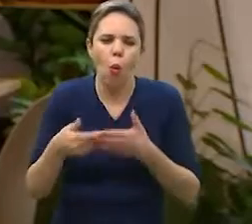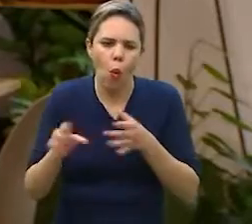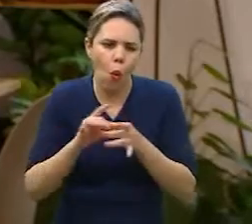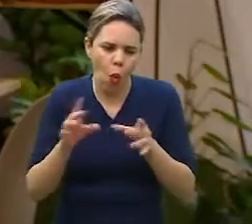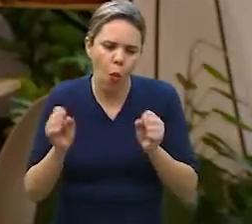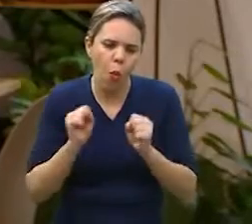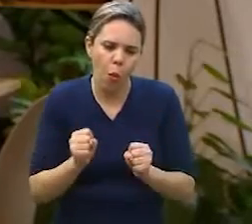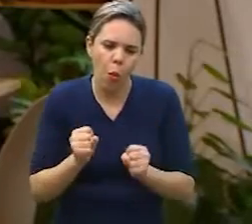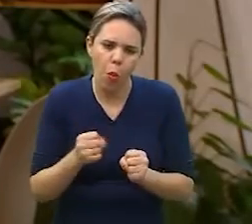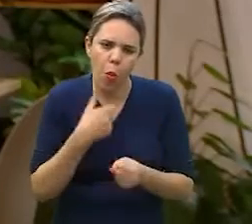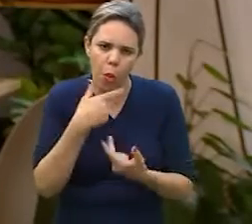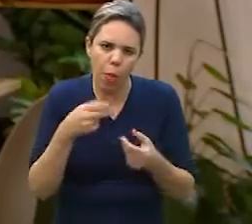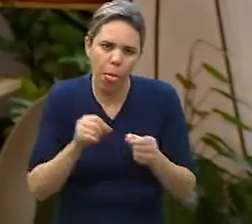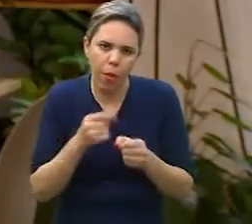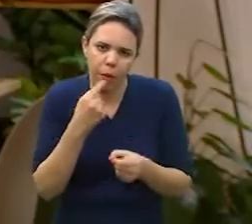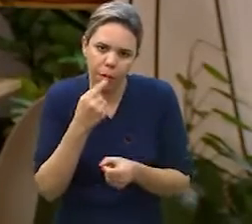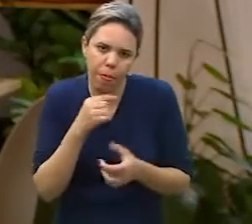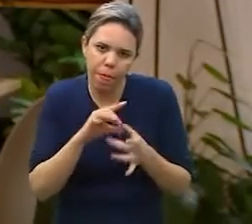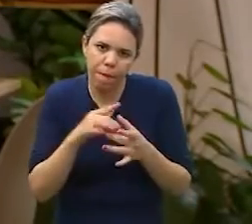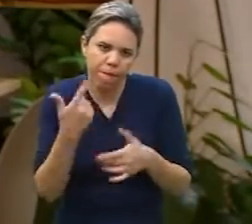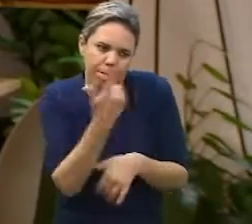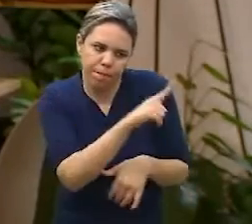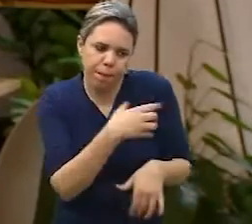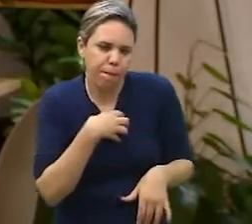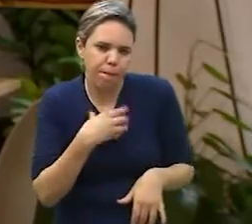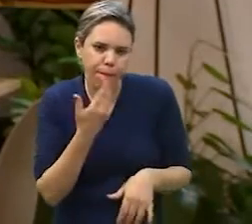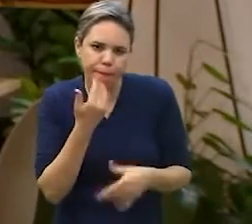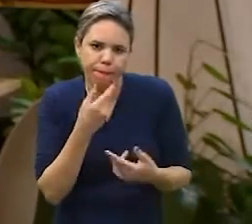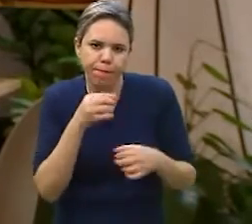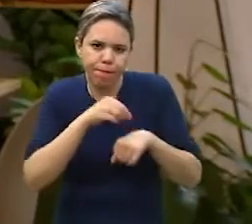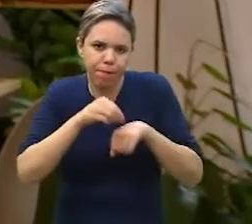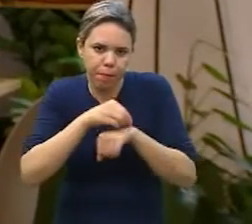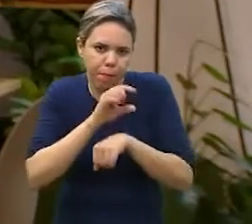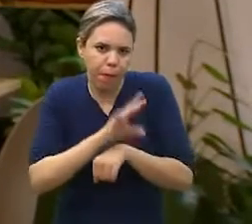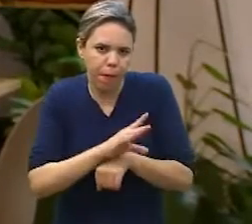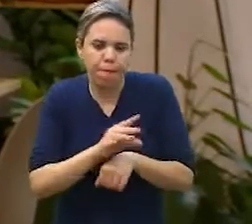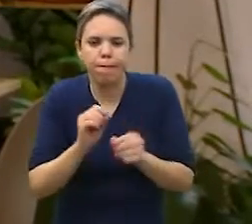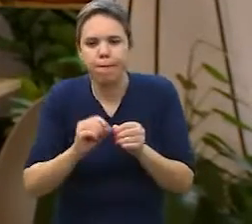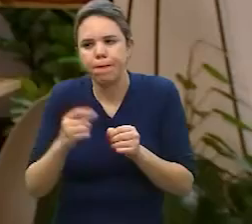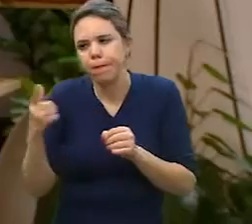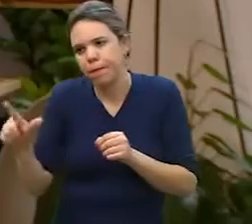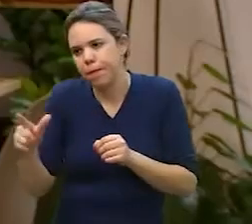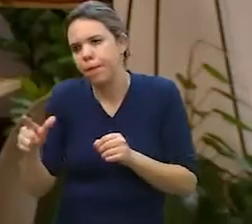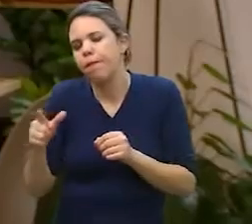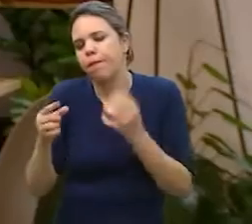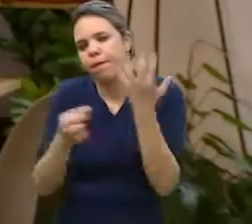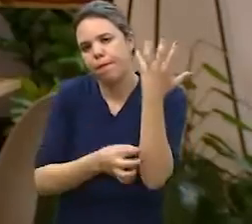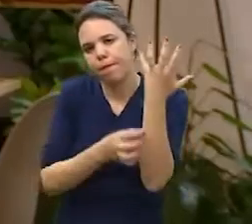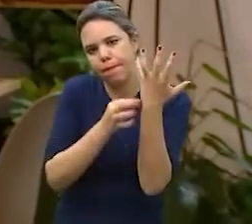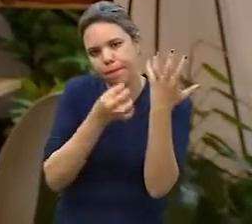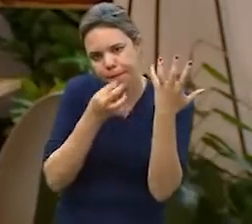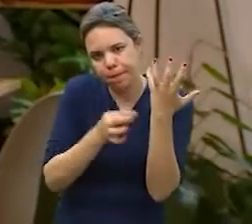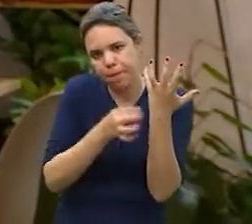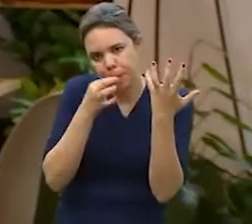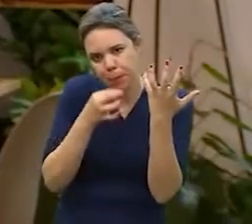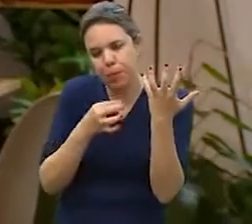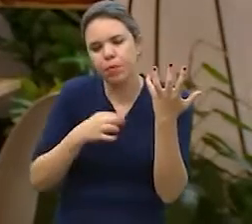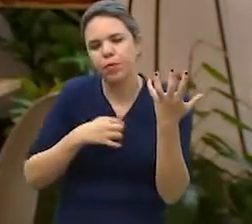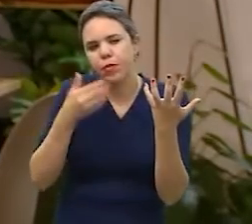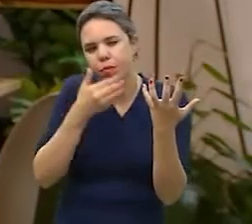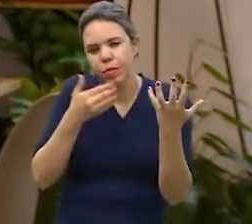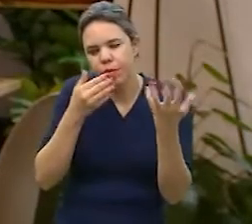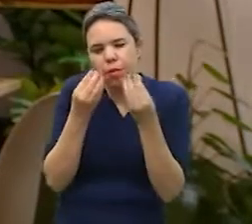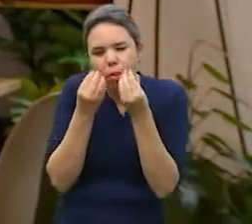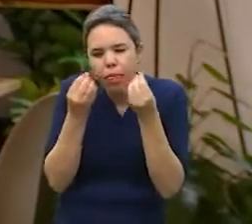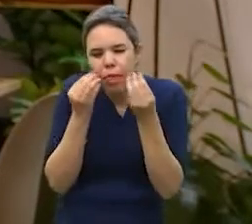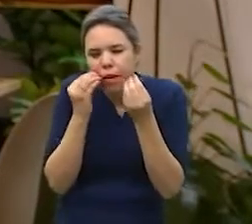Pode ser qualquer tipo de geleia. Essas aqui são frutas vermelhas, mas se vocês quiserem só com morango, pode ser só com morango, pode ser de jabuticaba. Porque a geleia tem aquela doçura